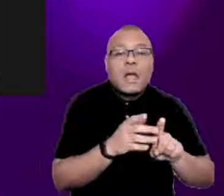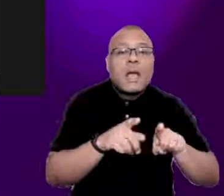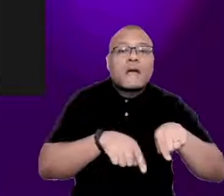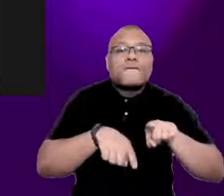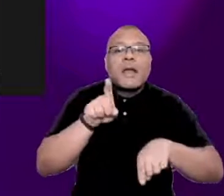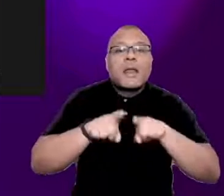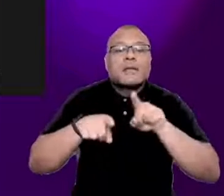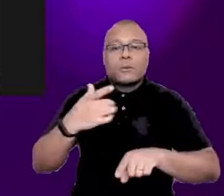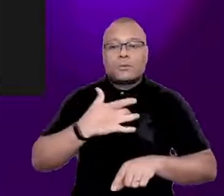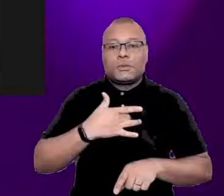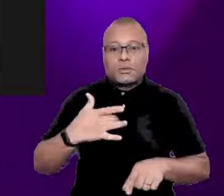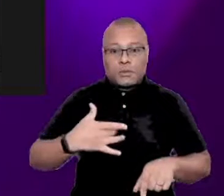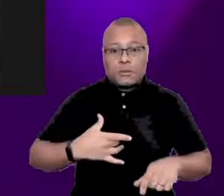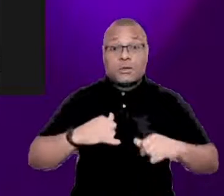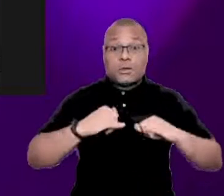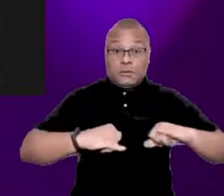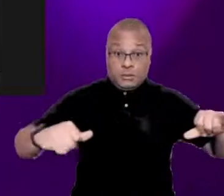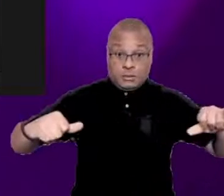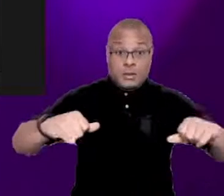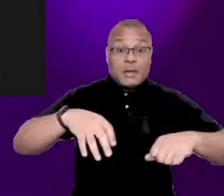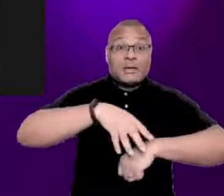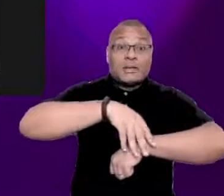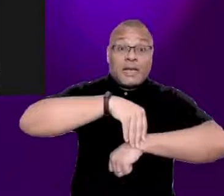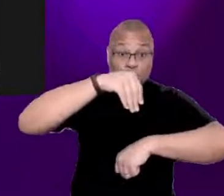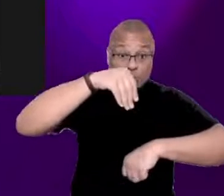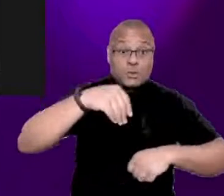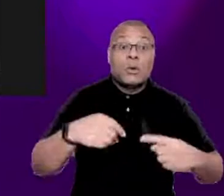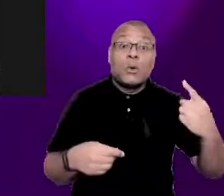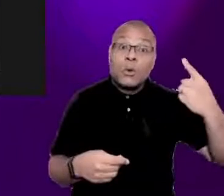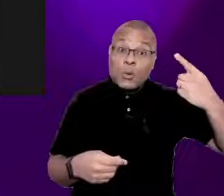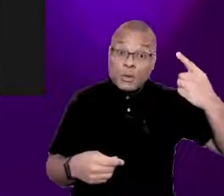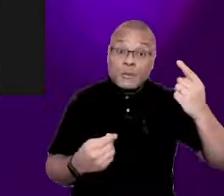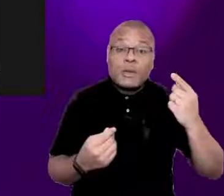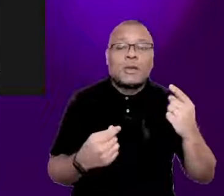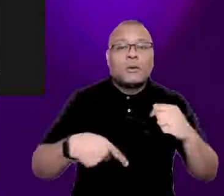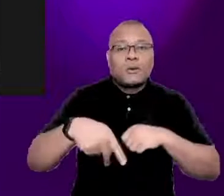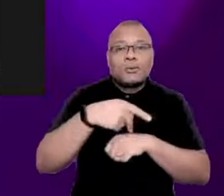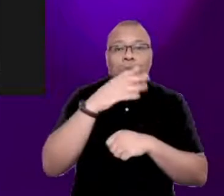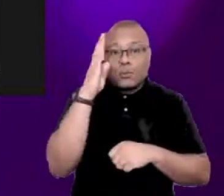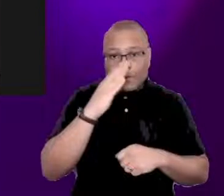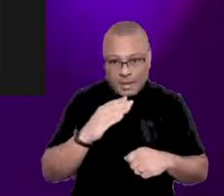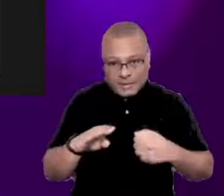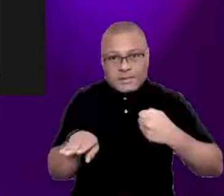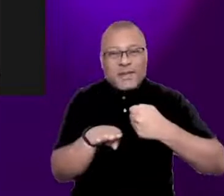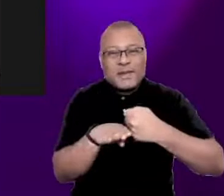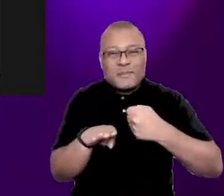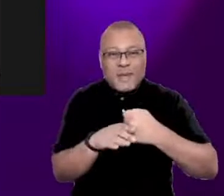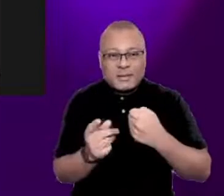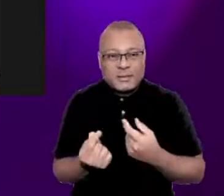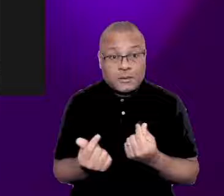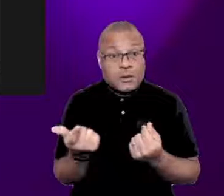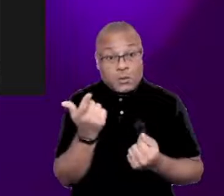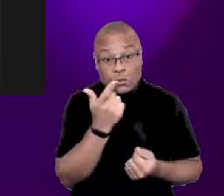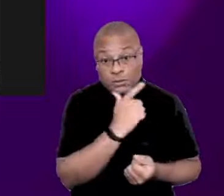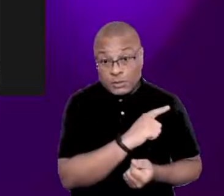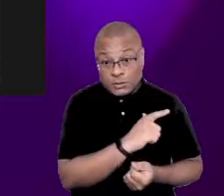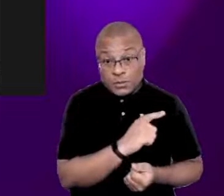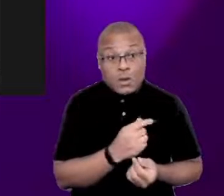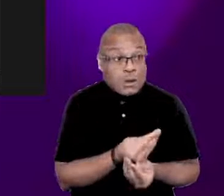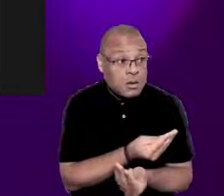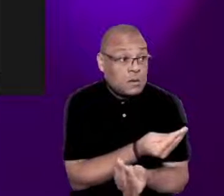e lançamos lá na Suíça, em abril, o primeiro atlas de variação em saúde de um país de renda média e conseguimos entregar isso em